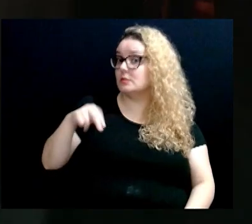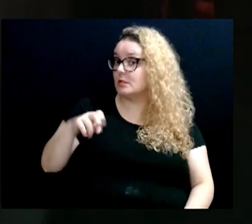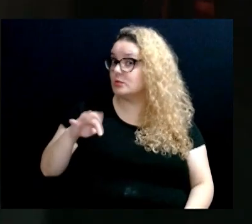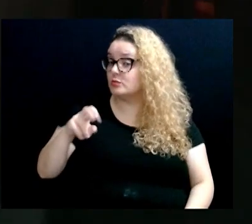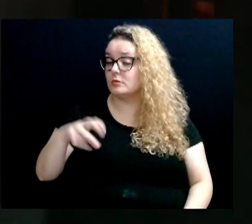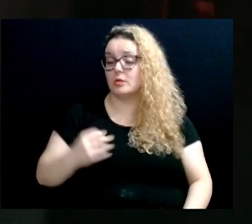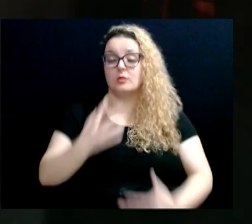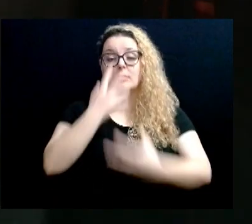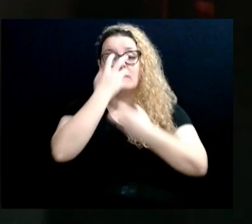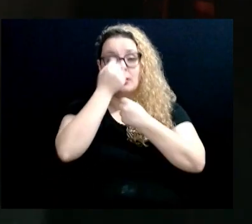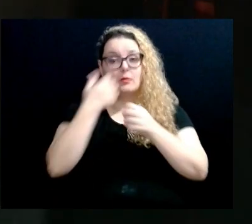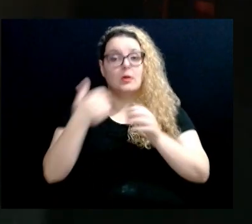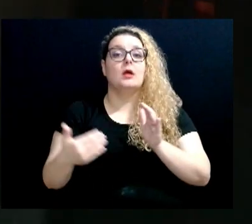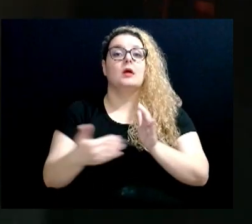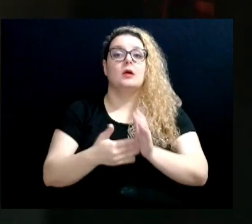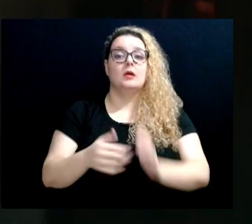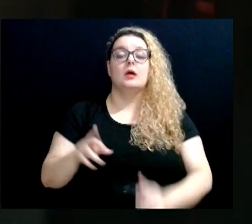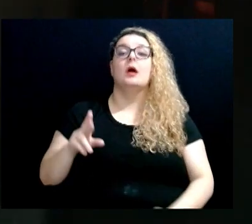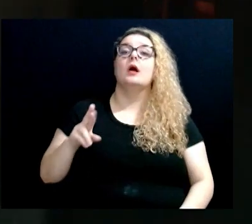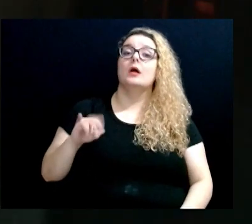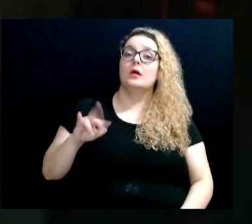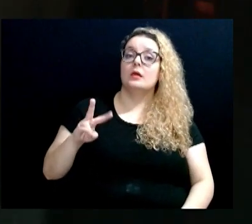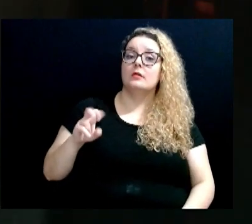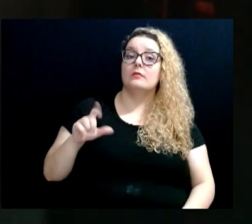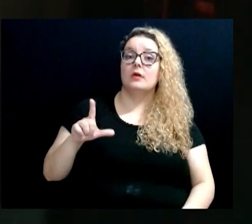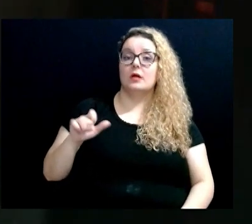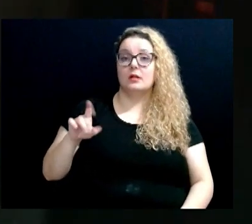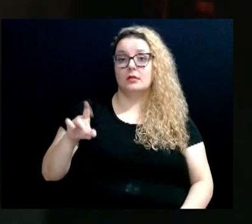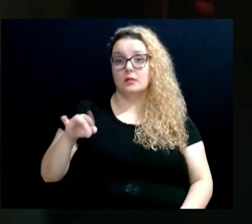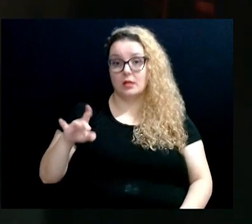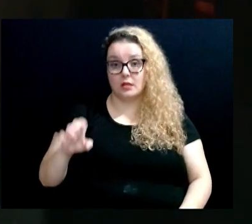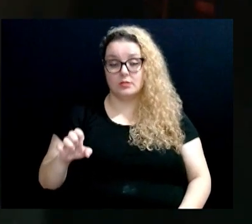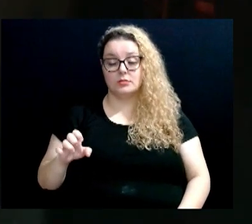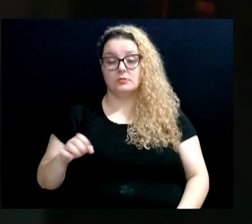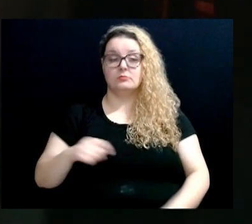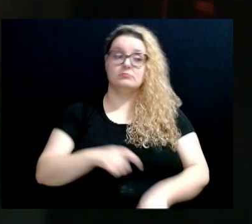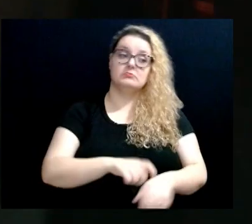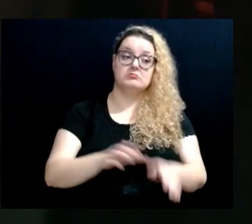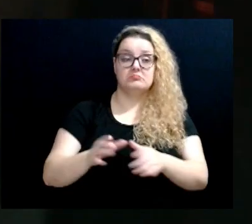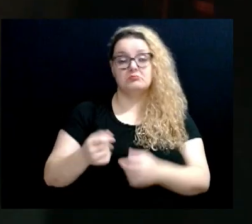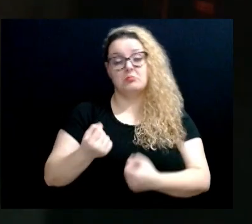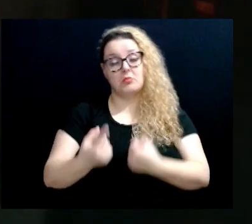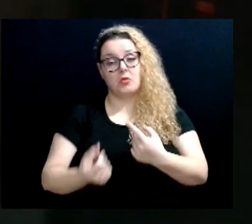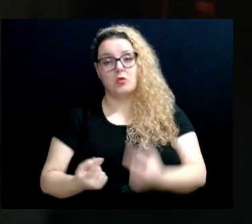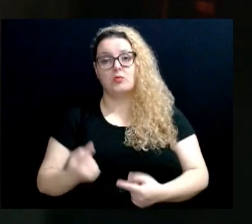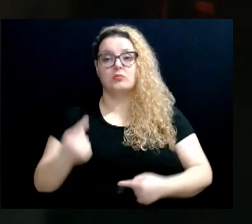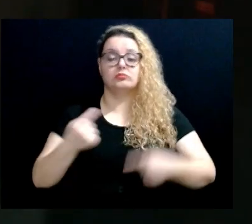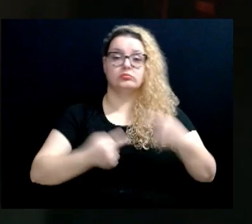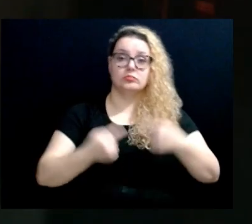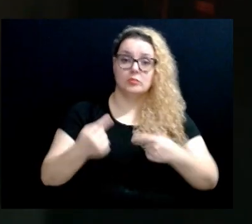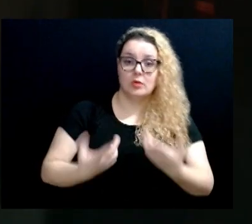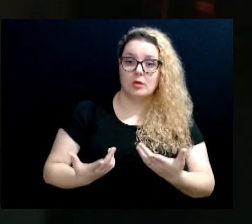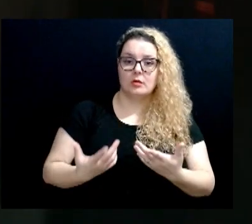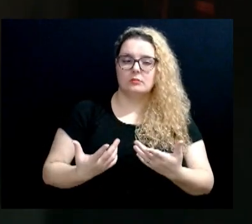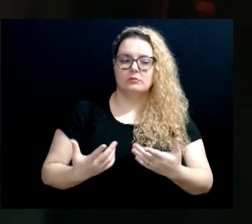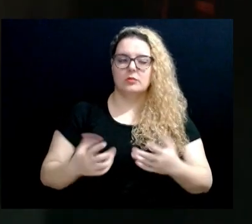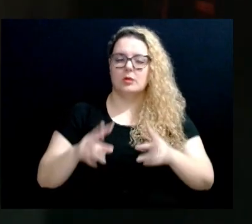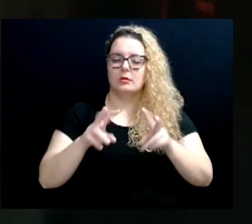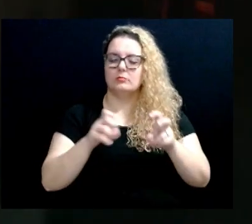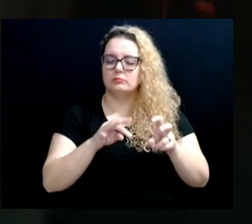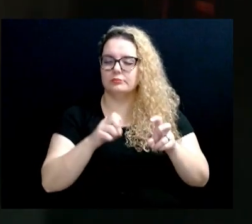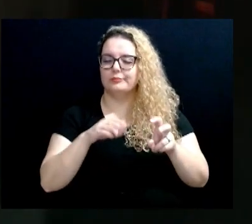a rivalidade. São situações pouco discutidas porque esbarram em um tabu bem importante.